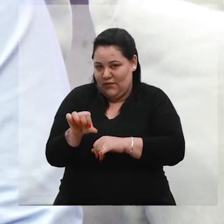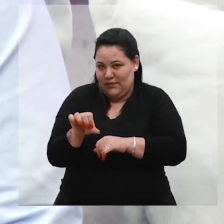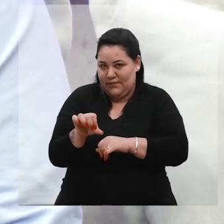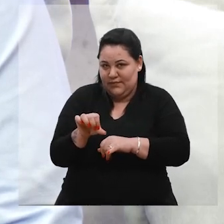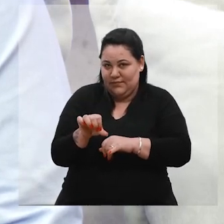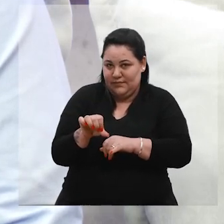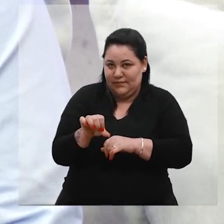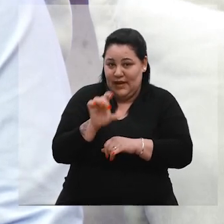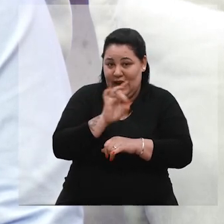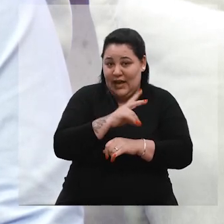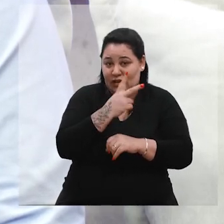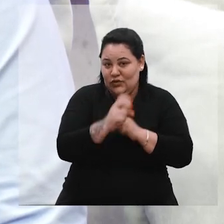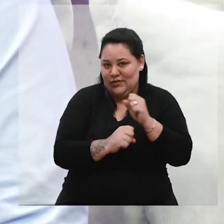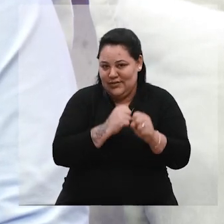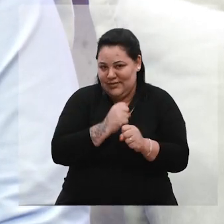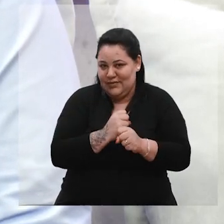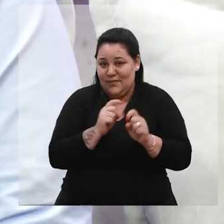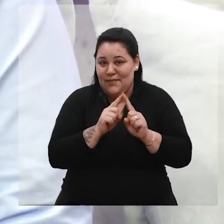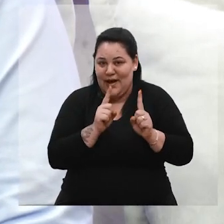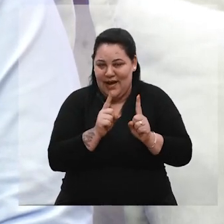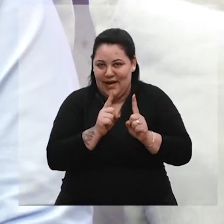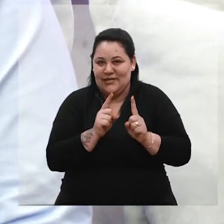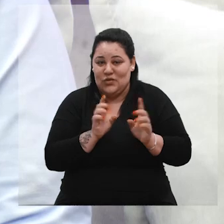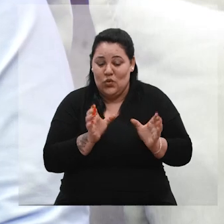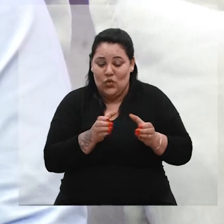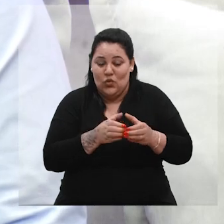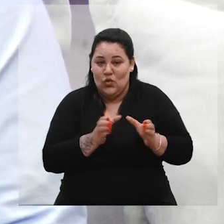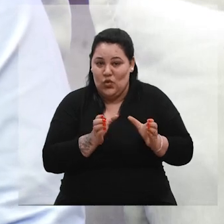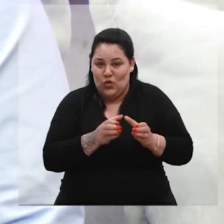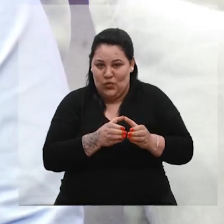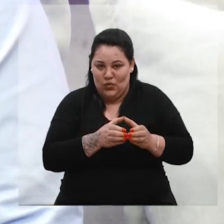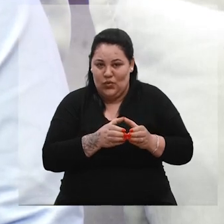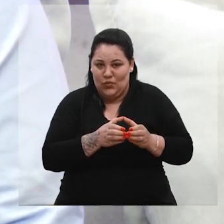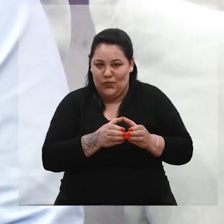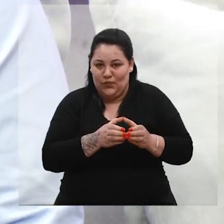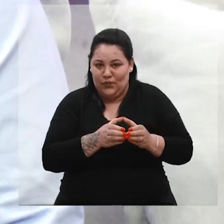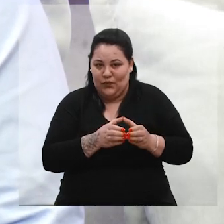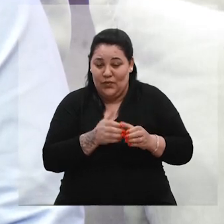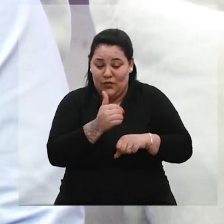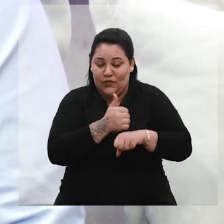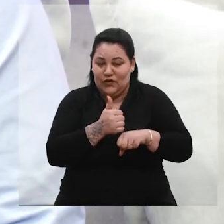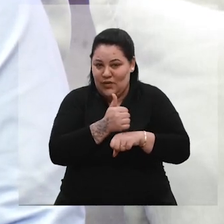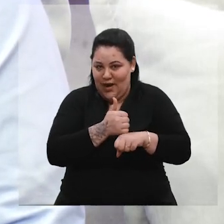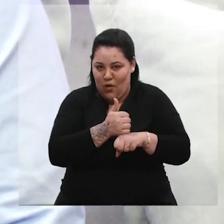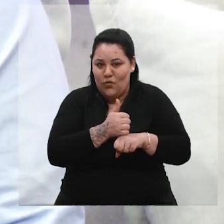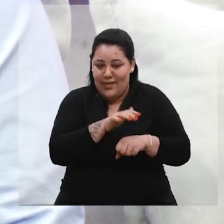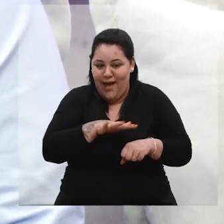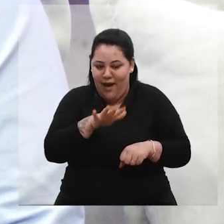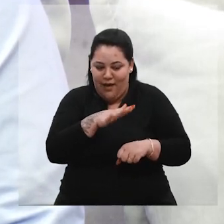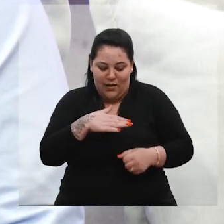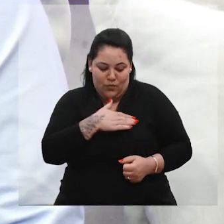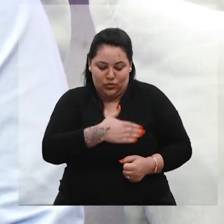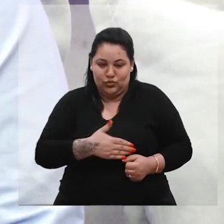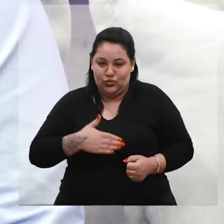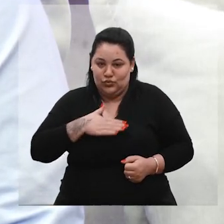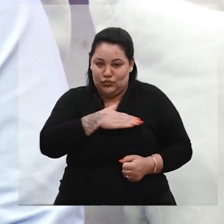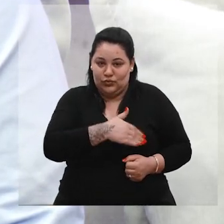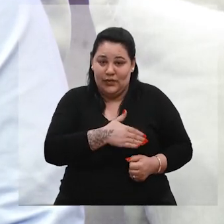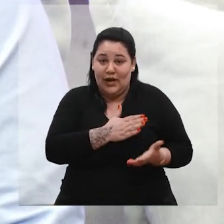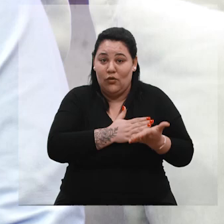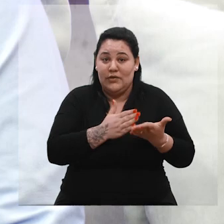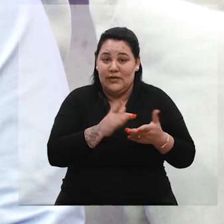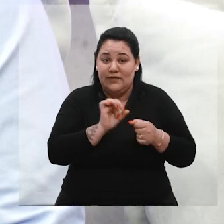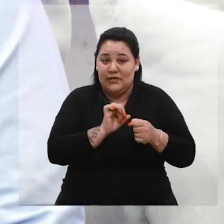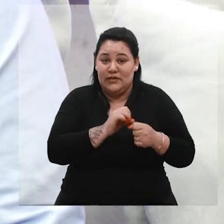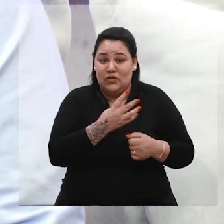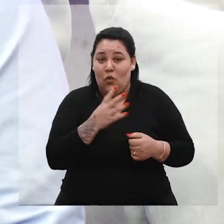né? Só que a Sociedade Brasileira de Mastologia, e no fim é o que a gente acaba indicando como médicos, assim, é a partir